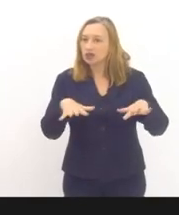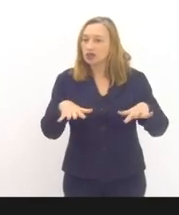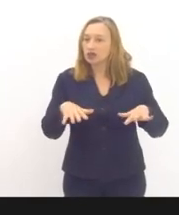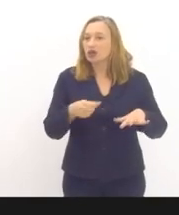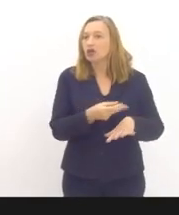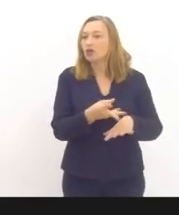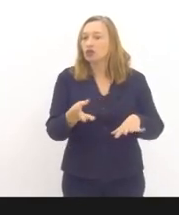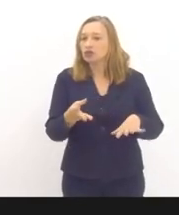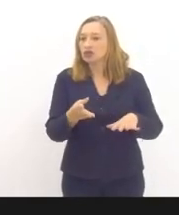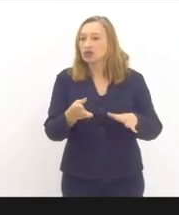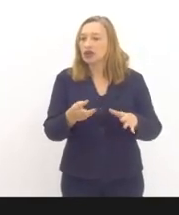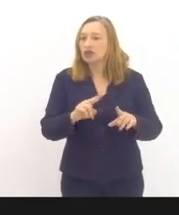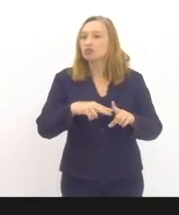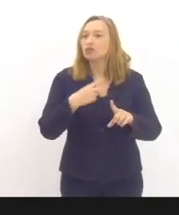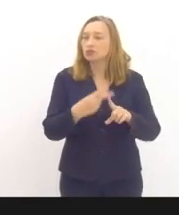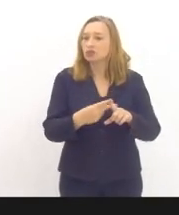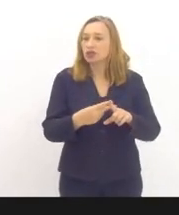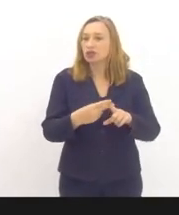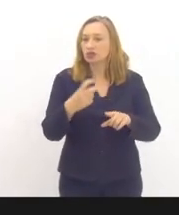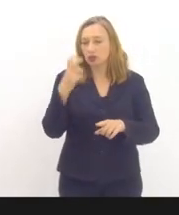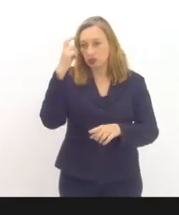unidades interculturais, então nós temos